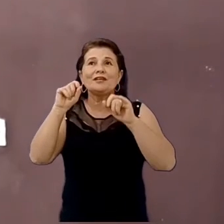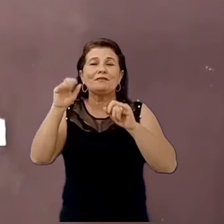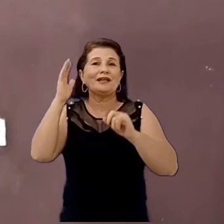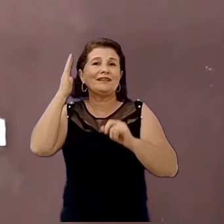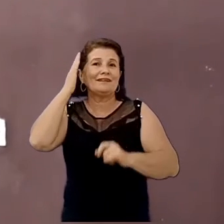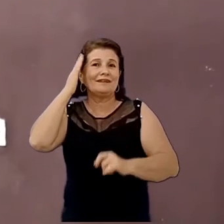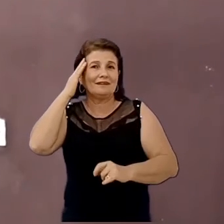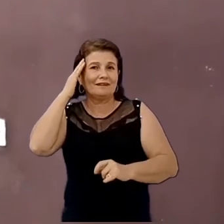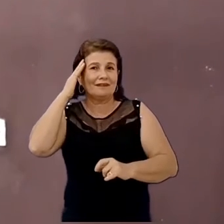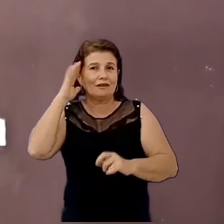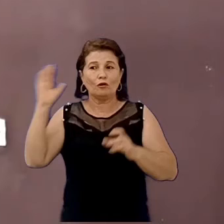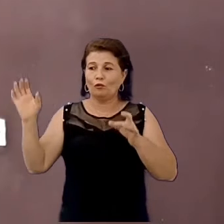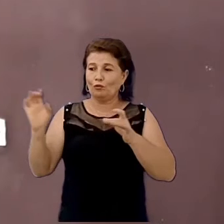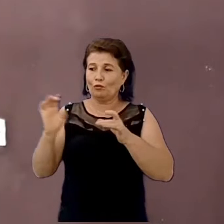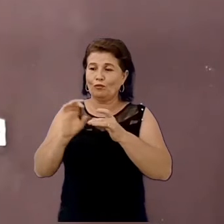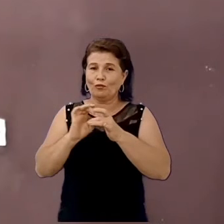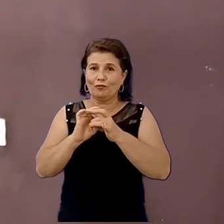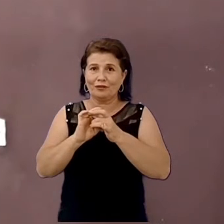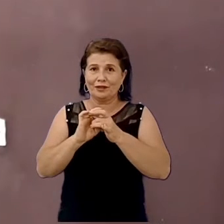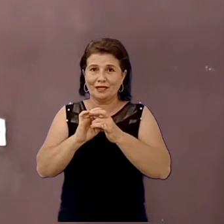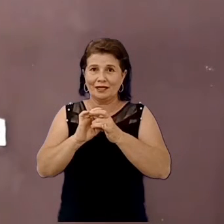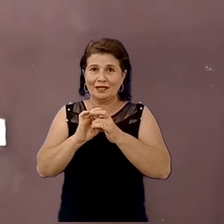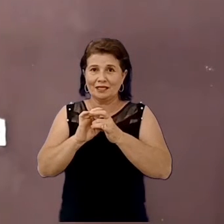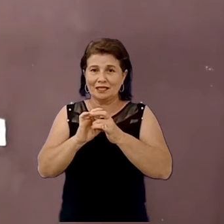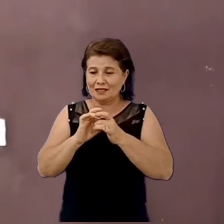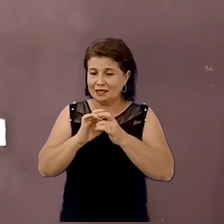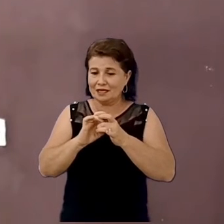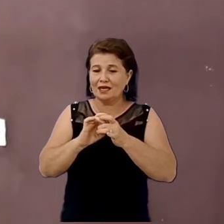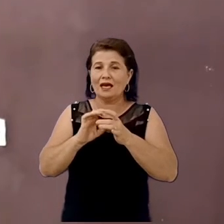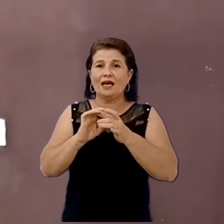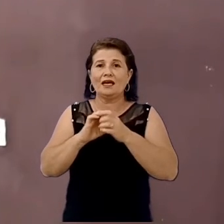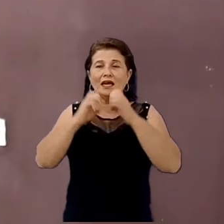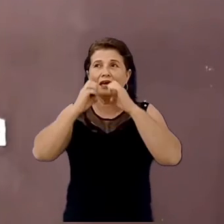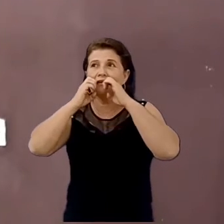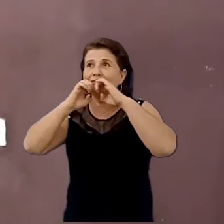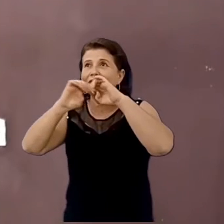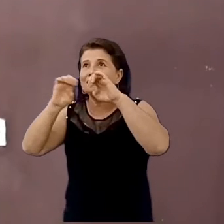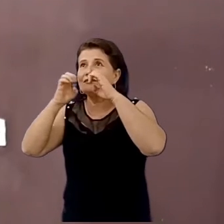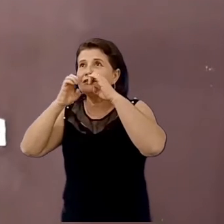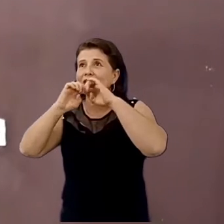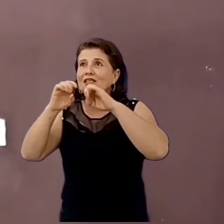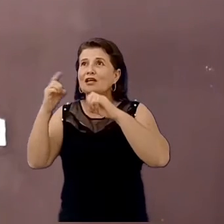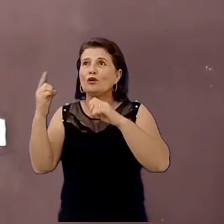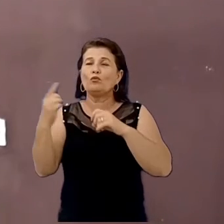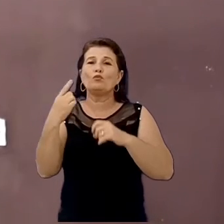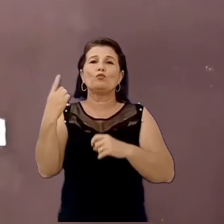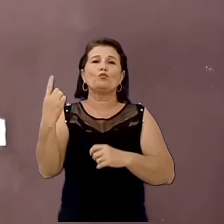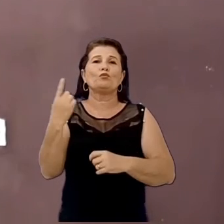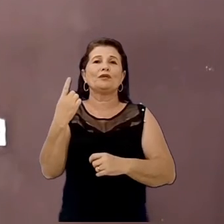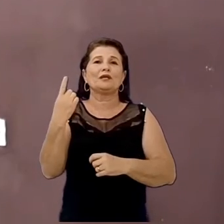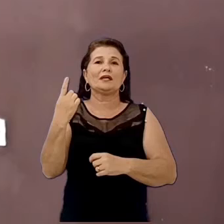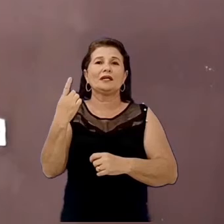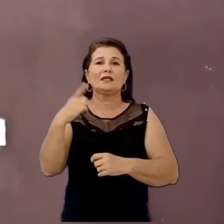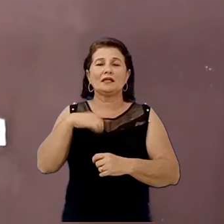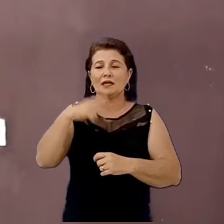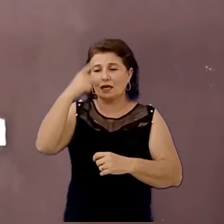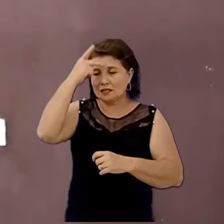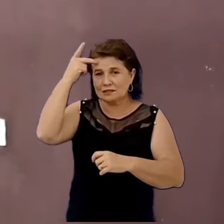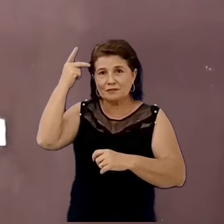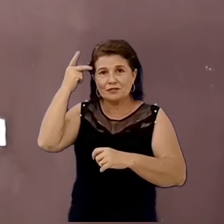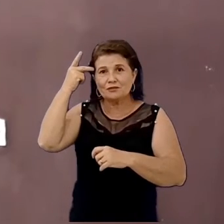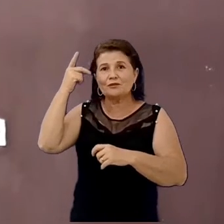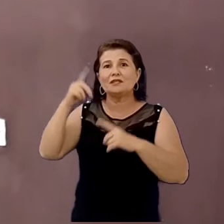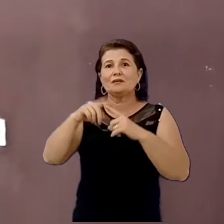entender que aquela ação do evangelho era única naquele povo, daquela